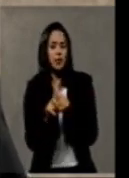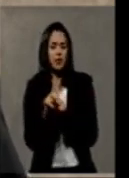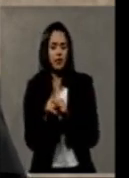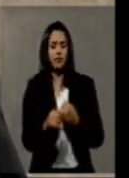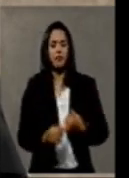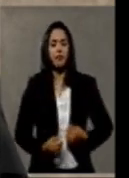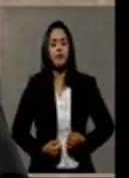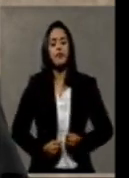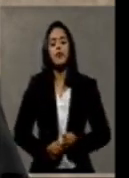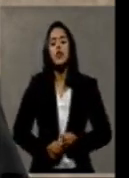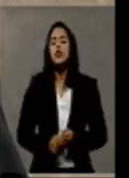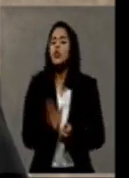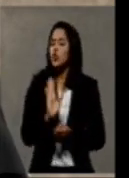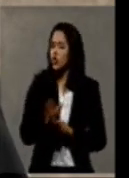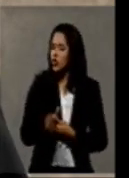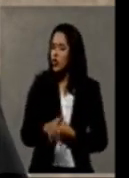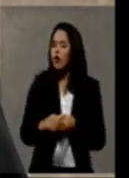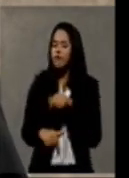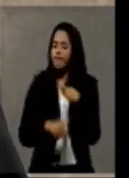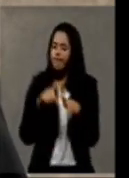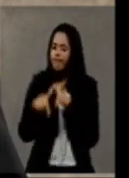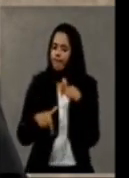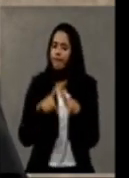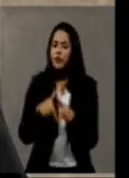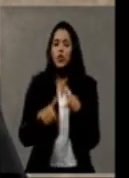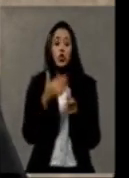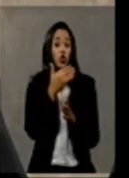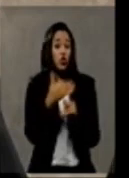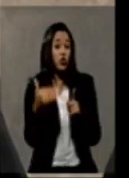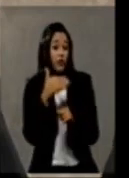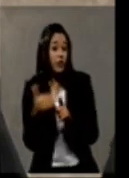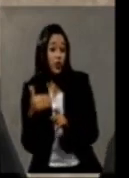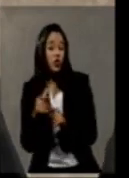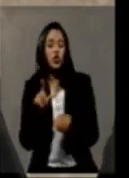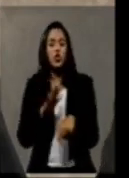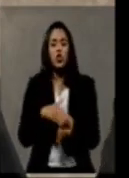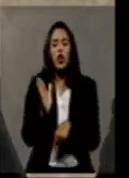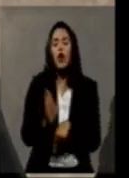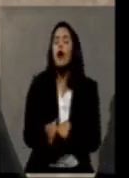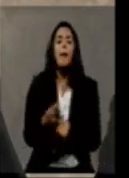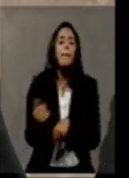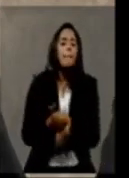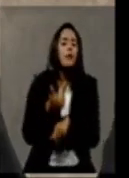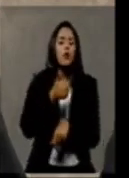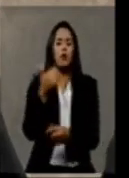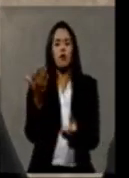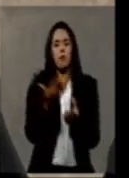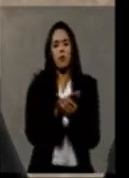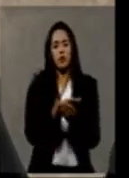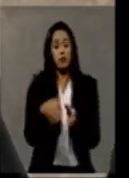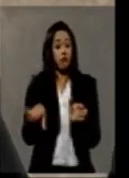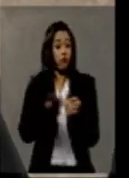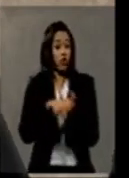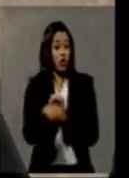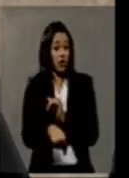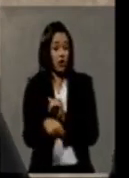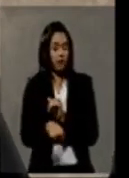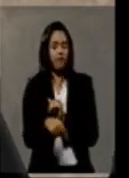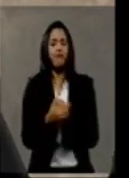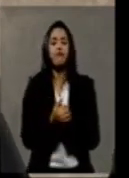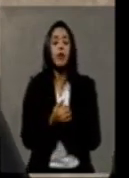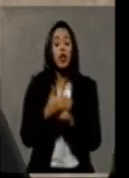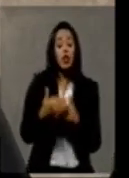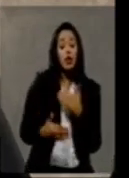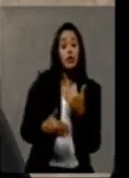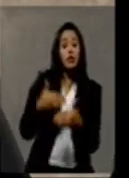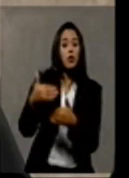já estamos trabalhando ativamente na racionalização e na otimização desse fluxo interno de processo na sequência de gestões